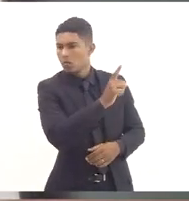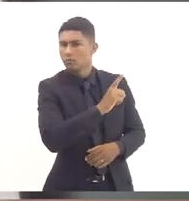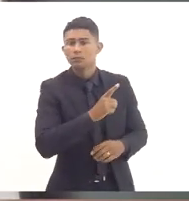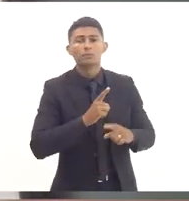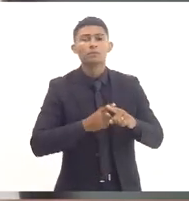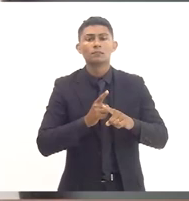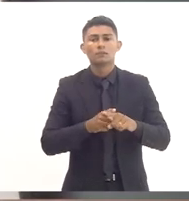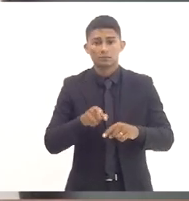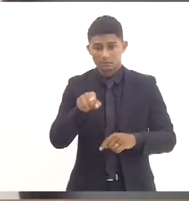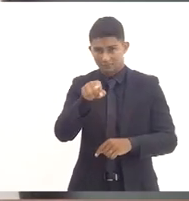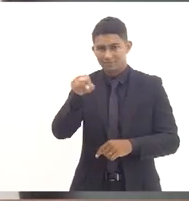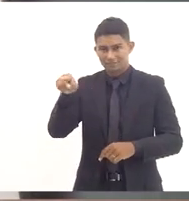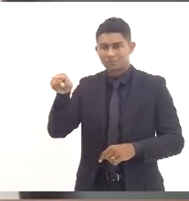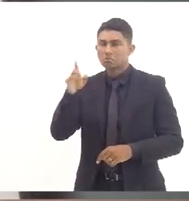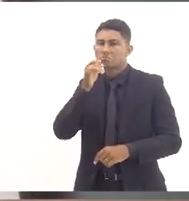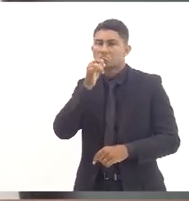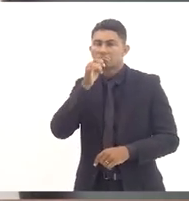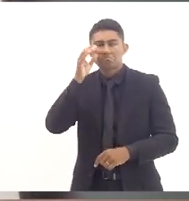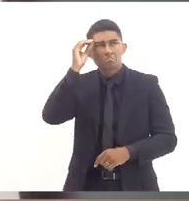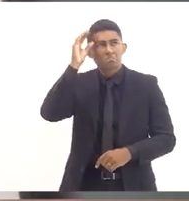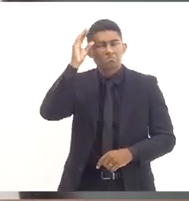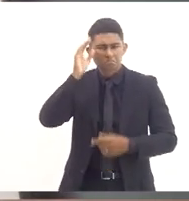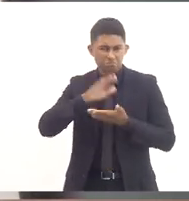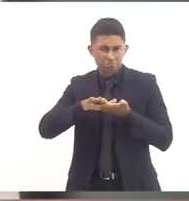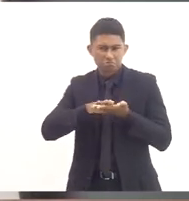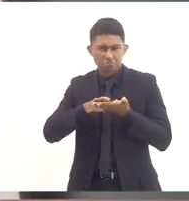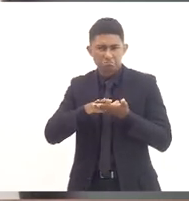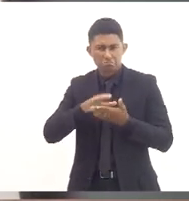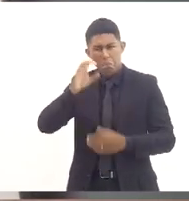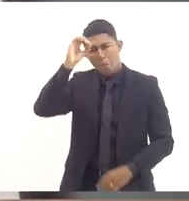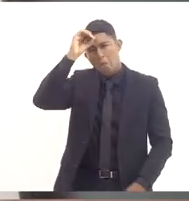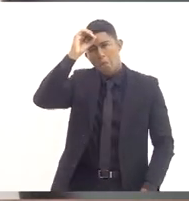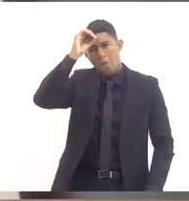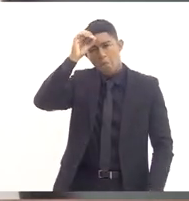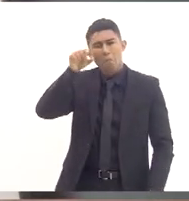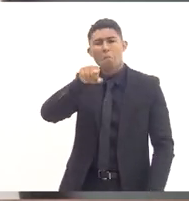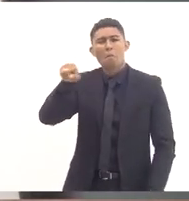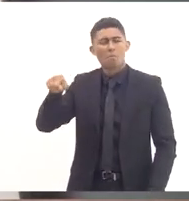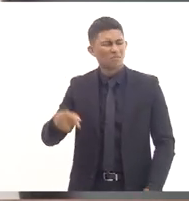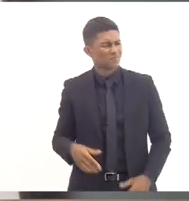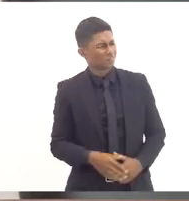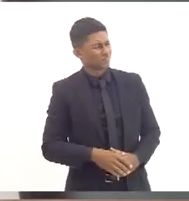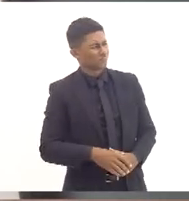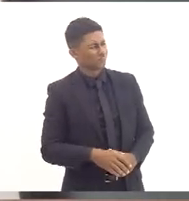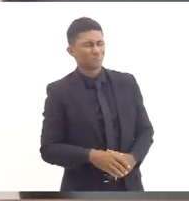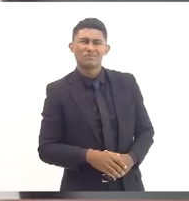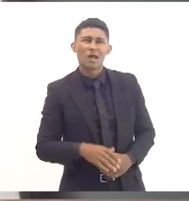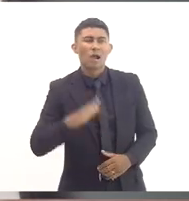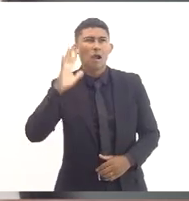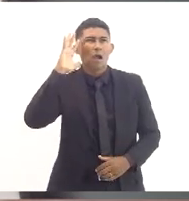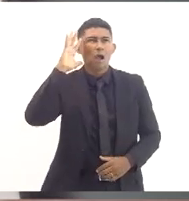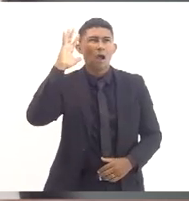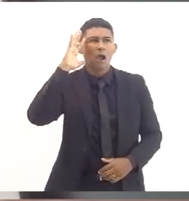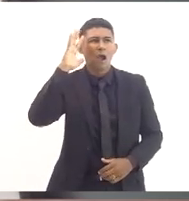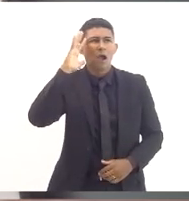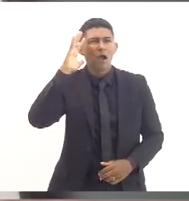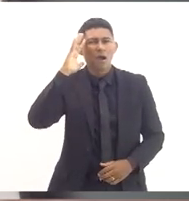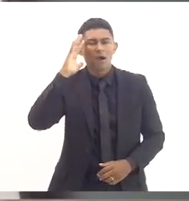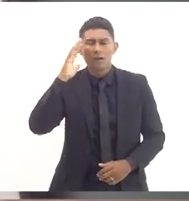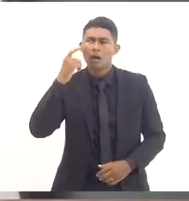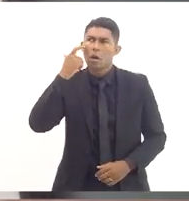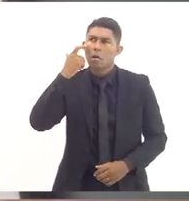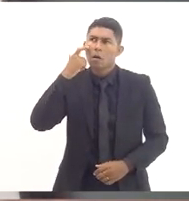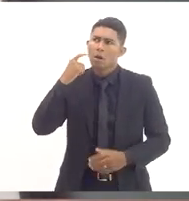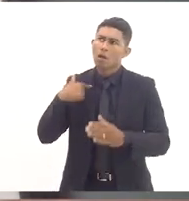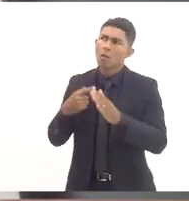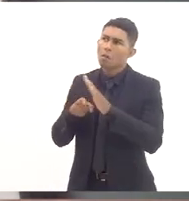sabe do que está falando a primeira resposta será ou não tá ela vai nem parar para pensar foi assim mas espera aí deixou só perguntar para